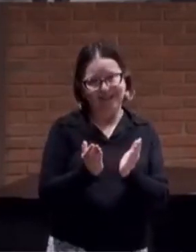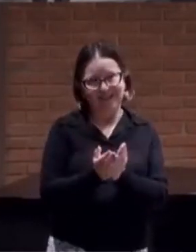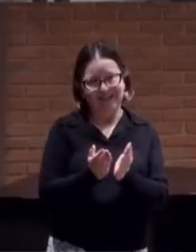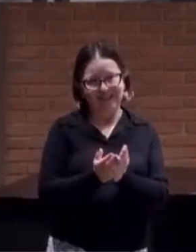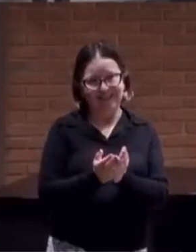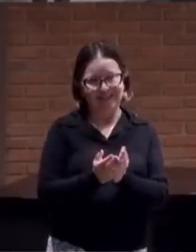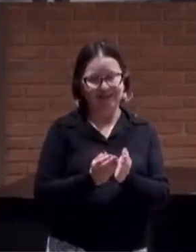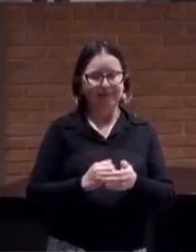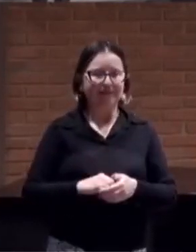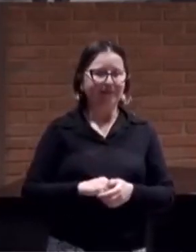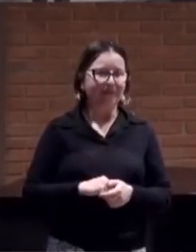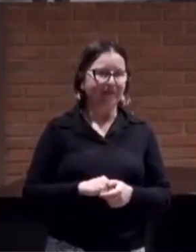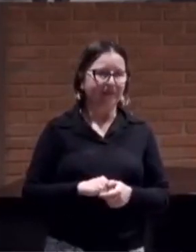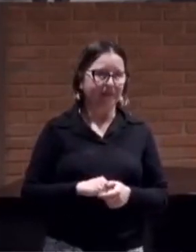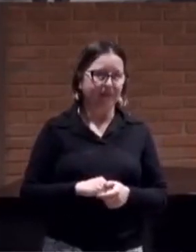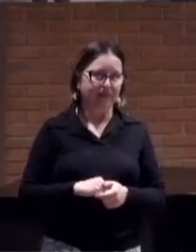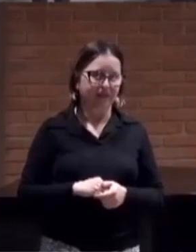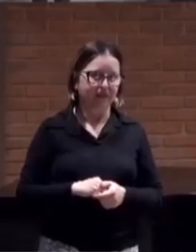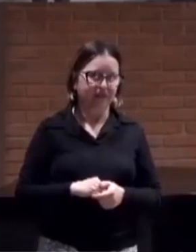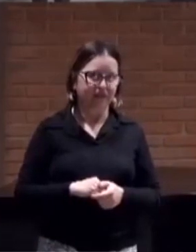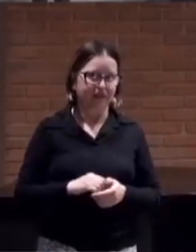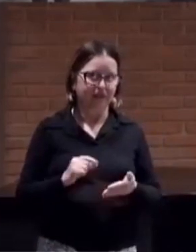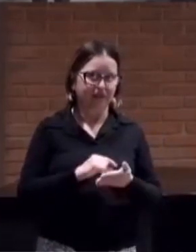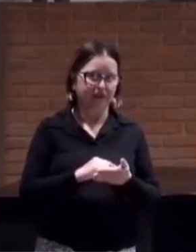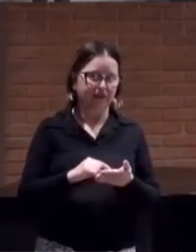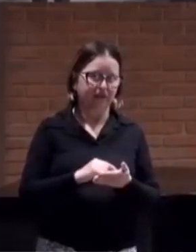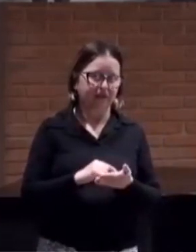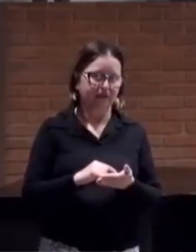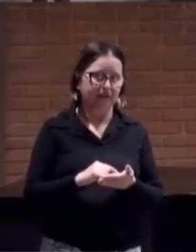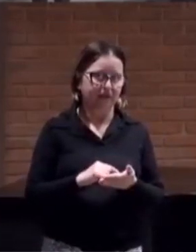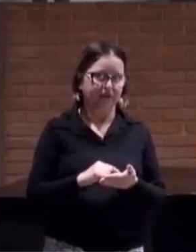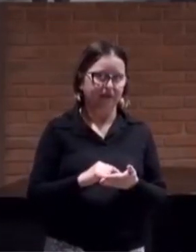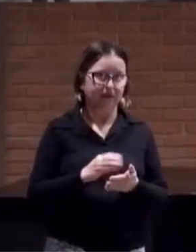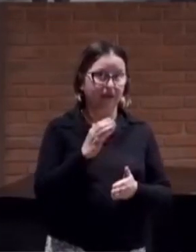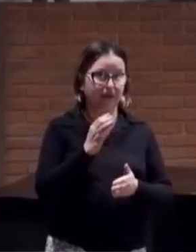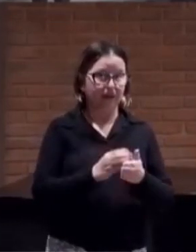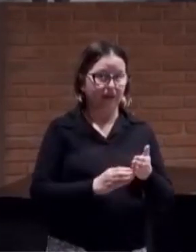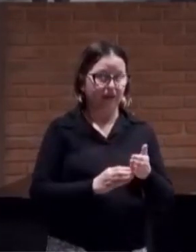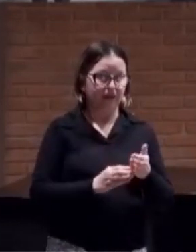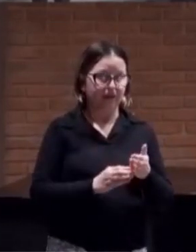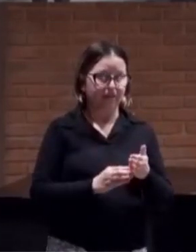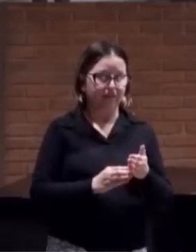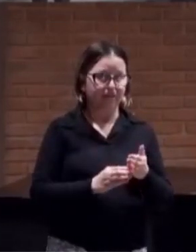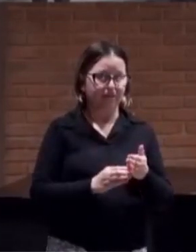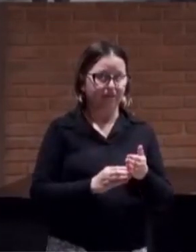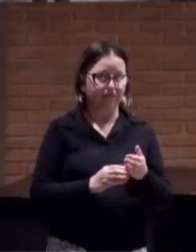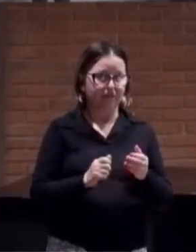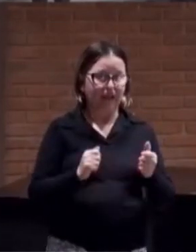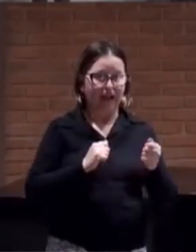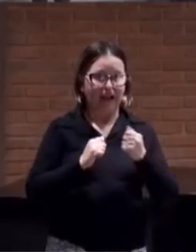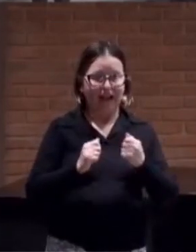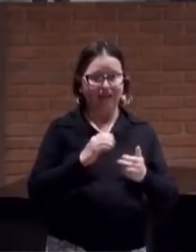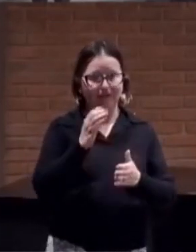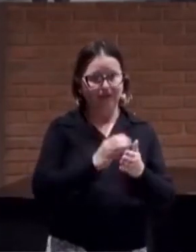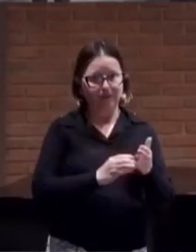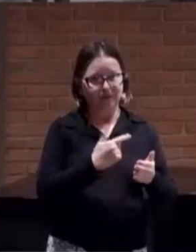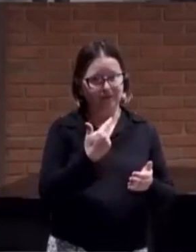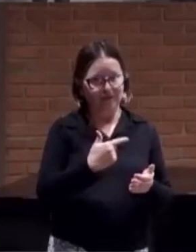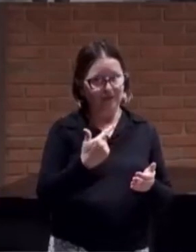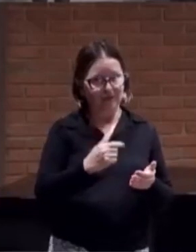Vamos dar uma olhadinha aqui no versículo 20, do capítulo 22 de Atos, versículos 3 e 4.